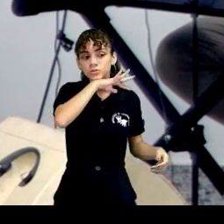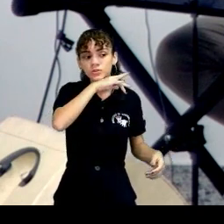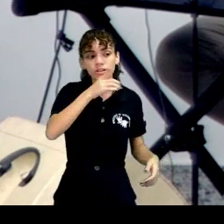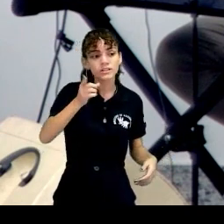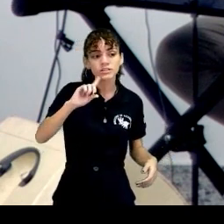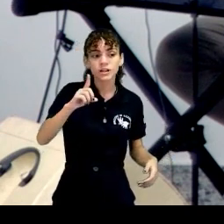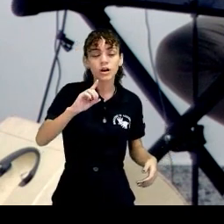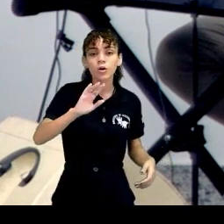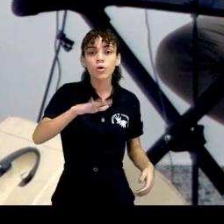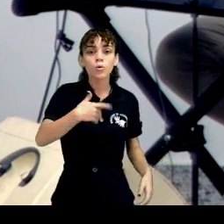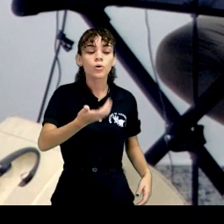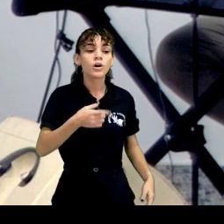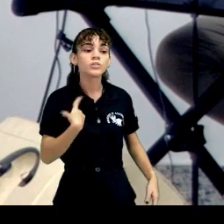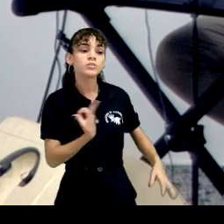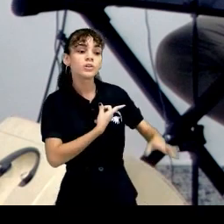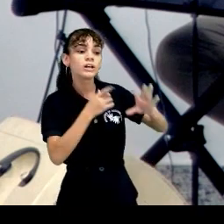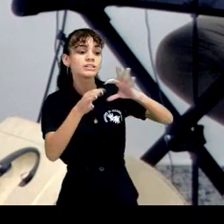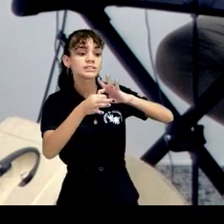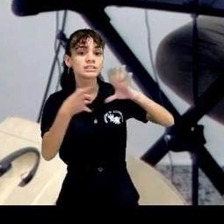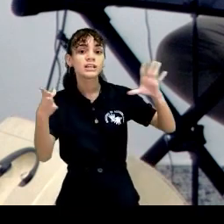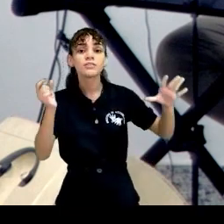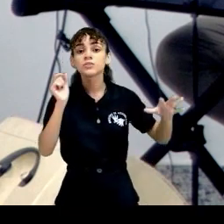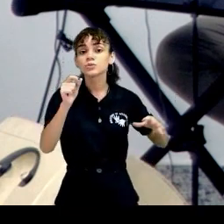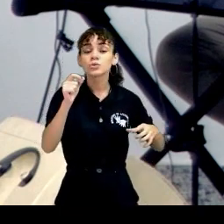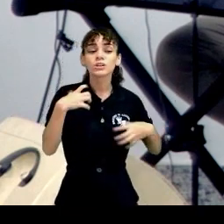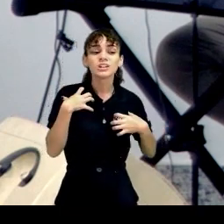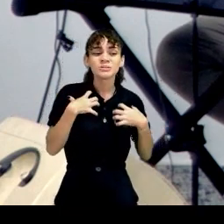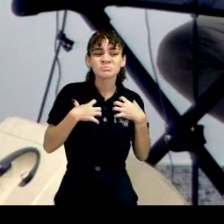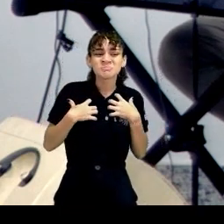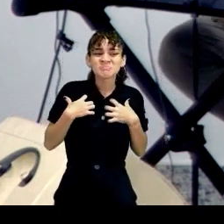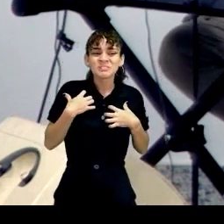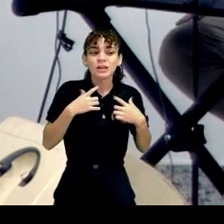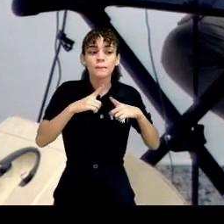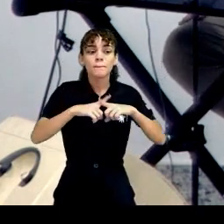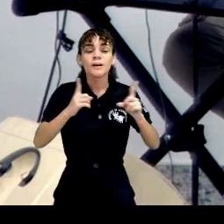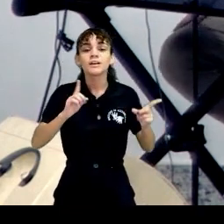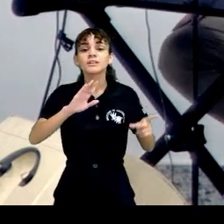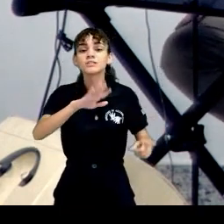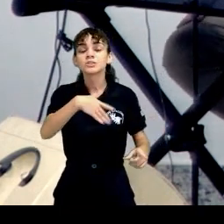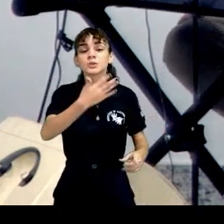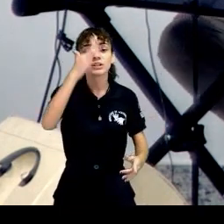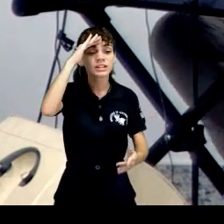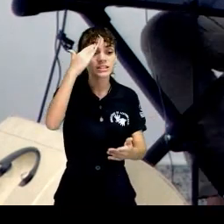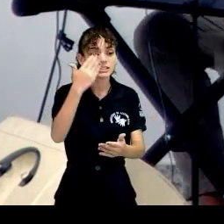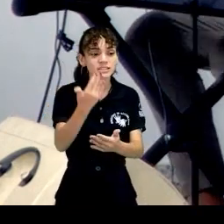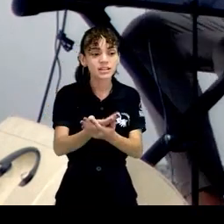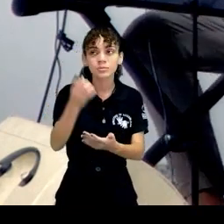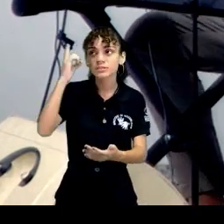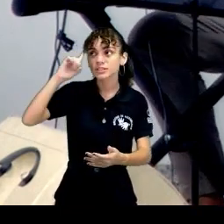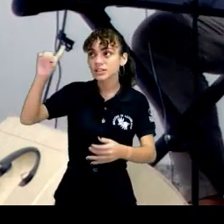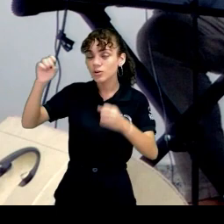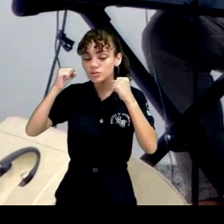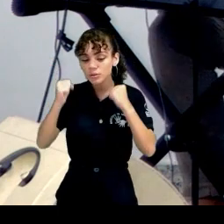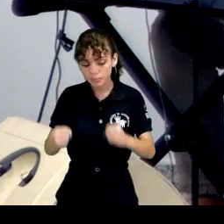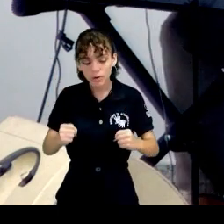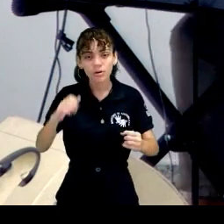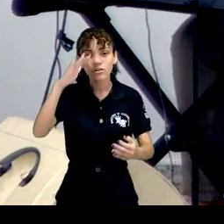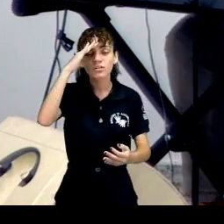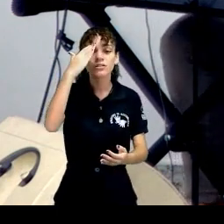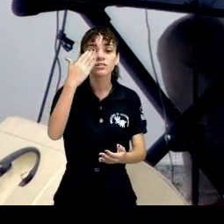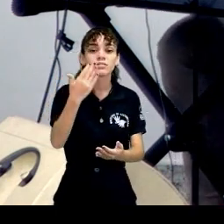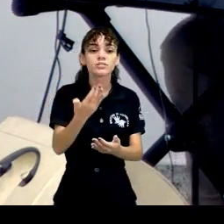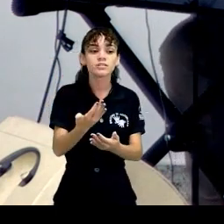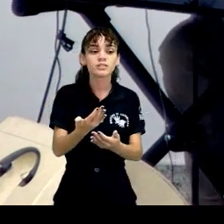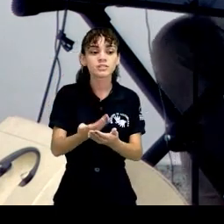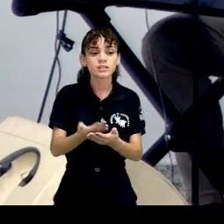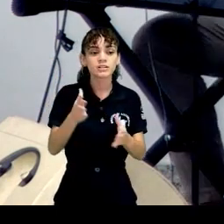mas quando passamos a crer que Deus pode nos curar. A prova da minha fé, da sua fé, não se dá